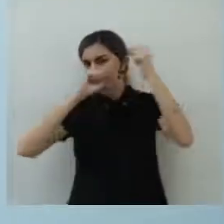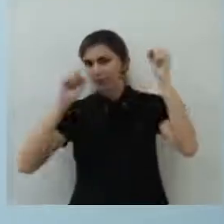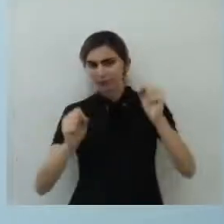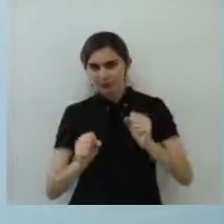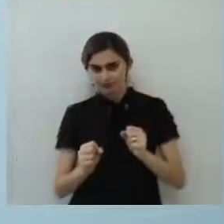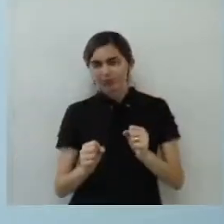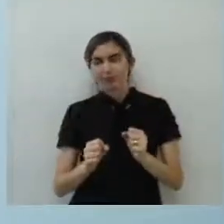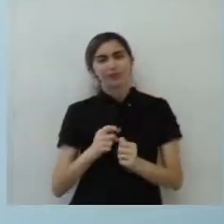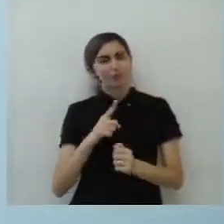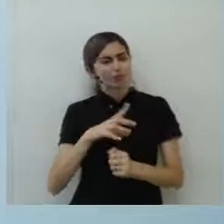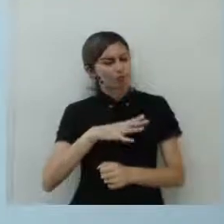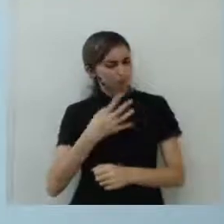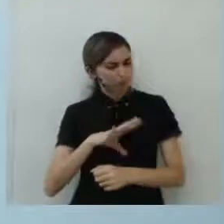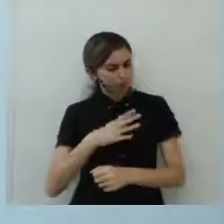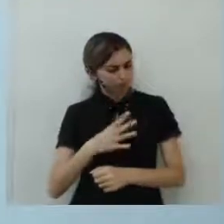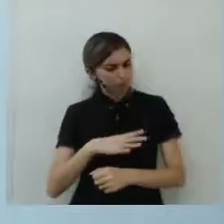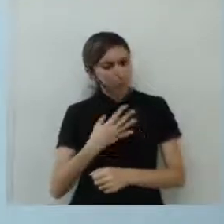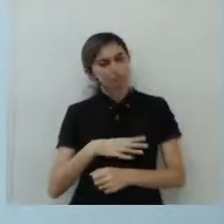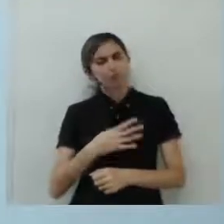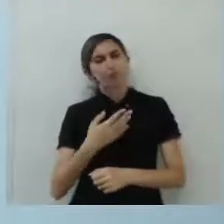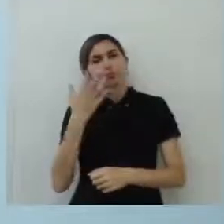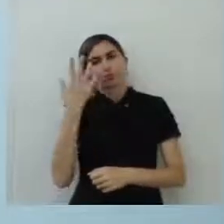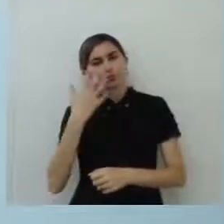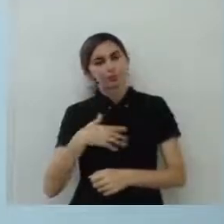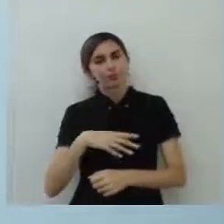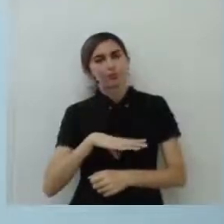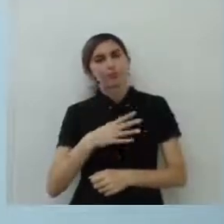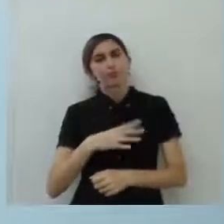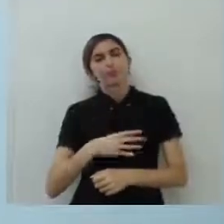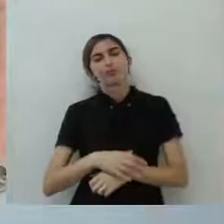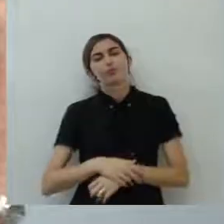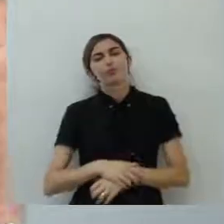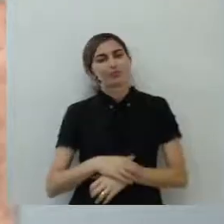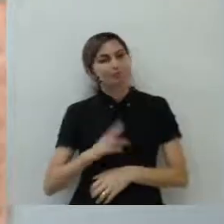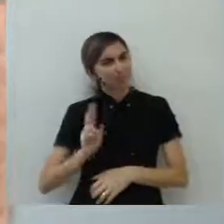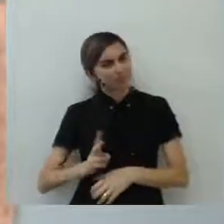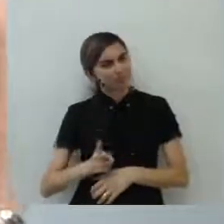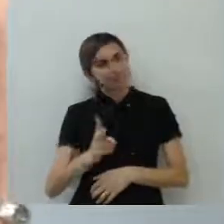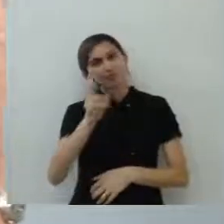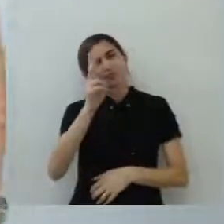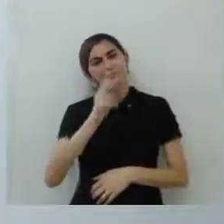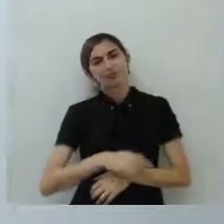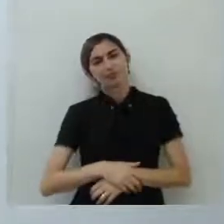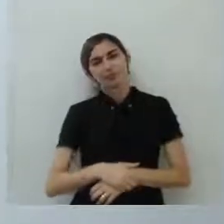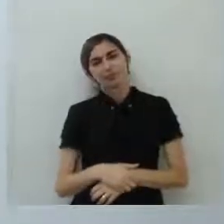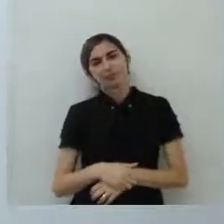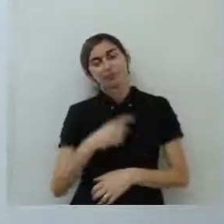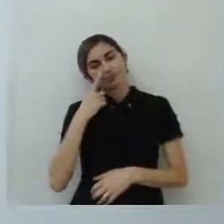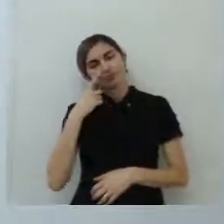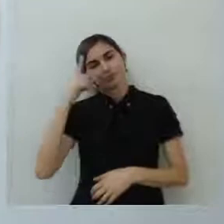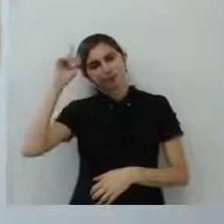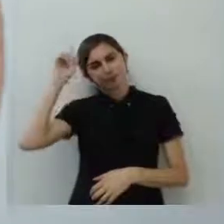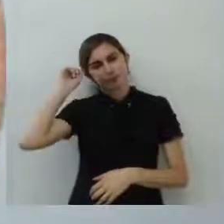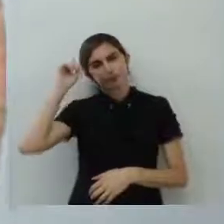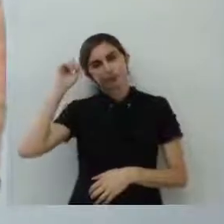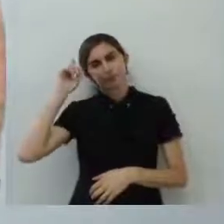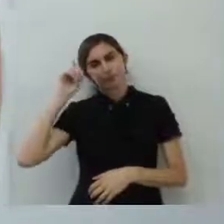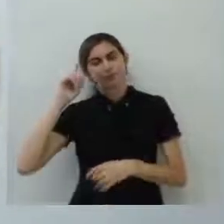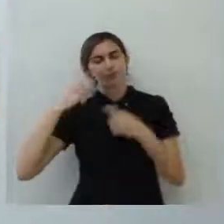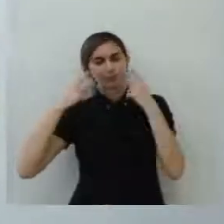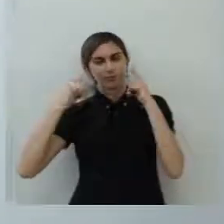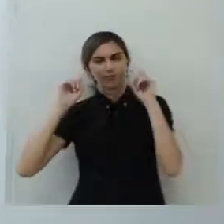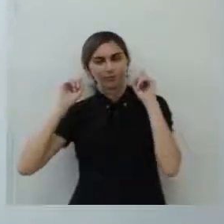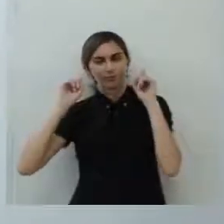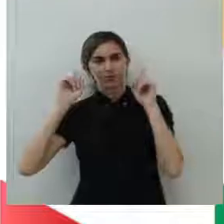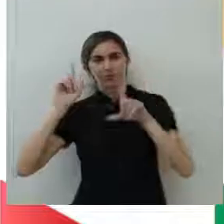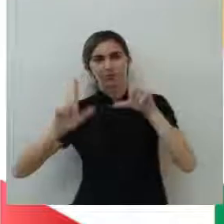peste, era um cara corajoso, bravo e brabo demais. Vamos seguir? Muito bem. Então aí, pessoal, vocês estão vendo